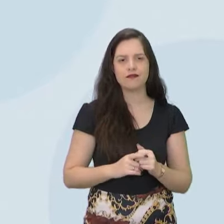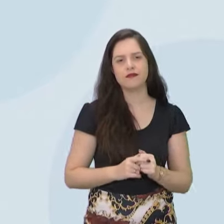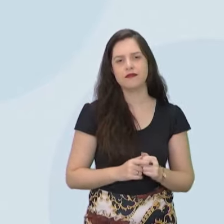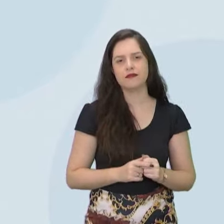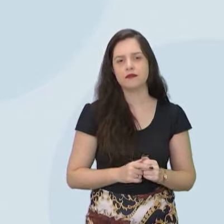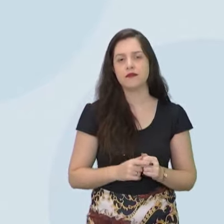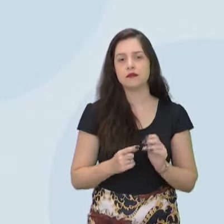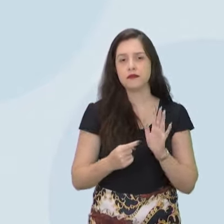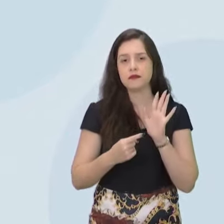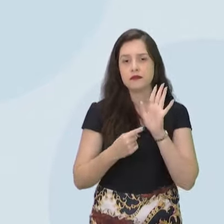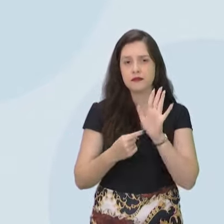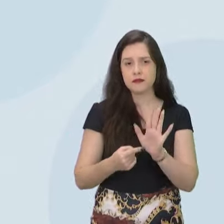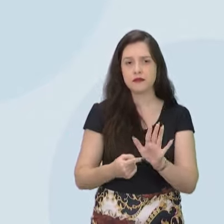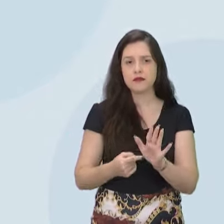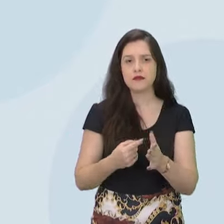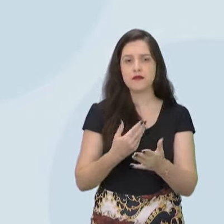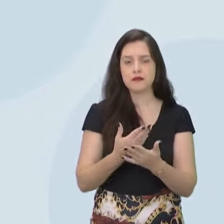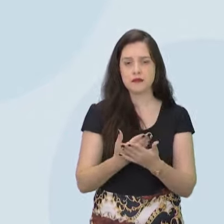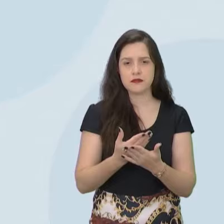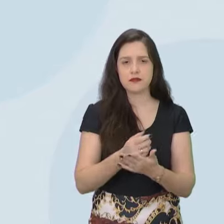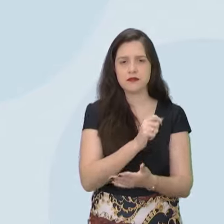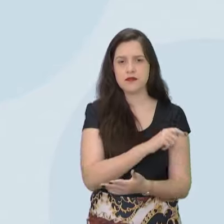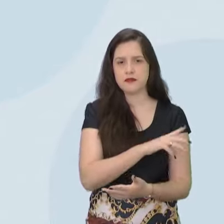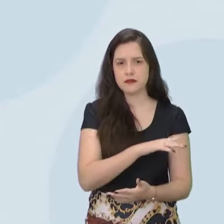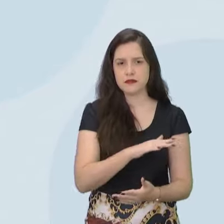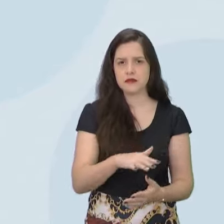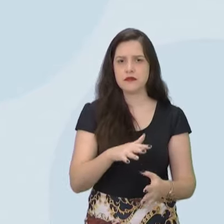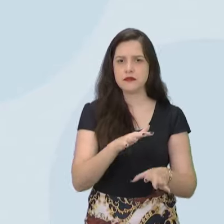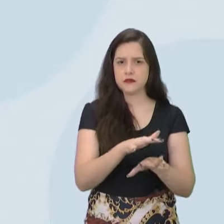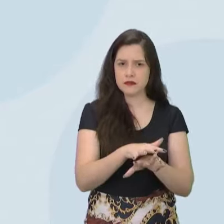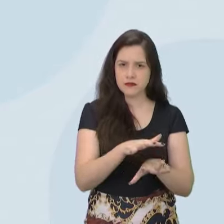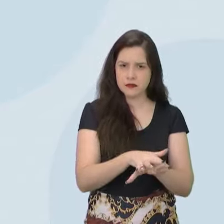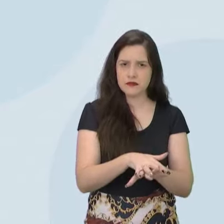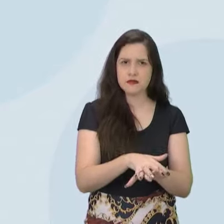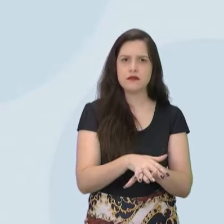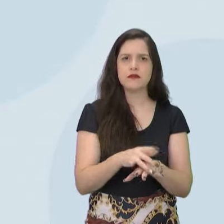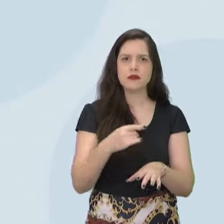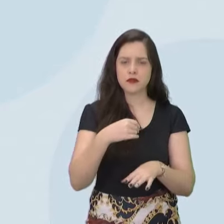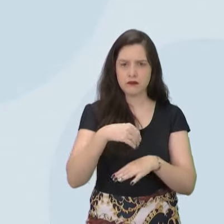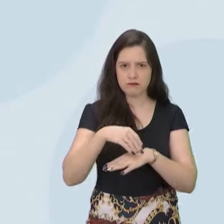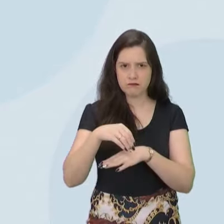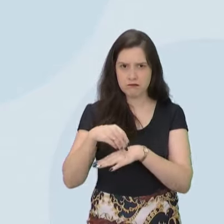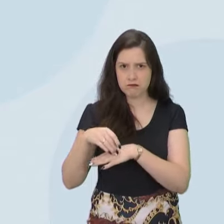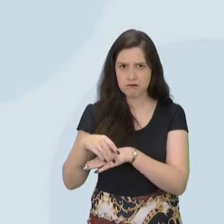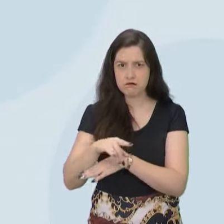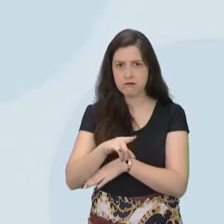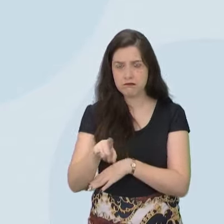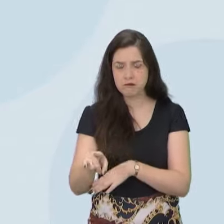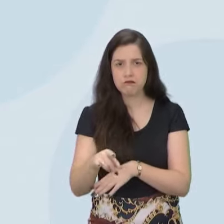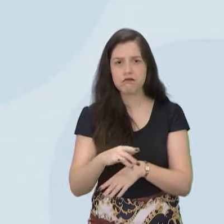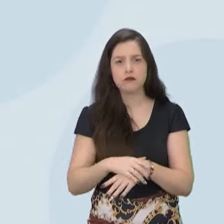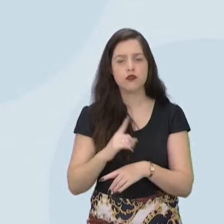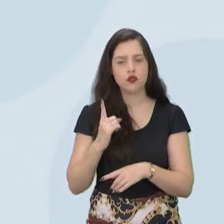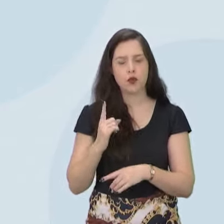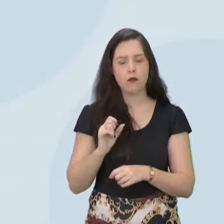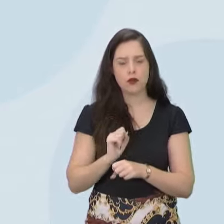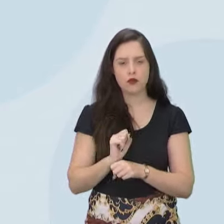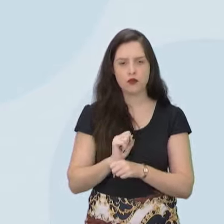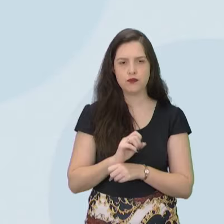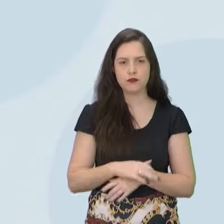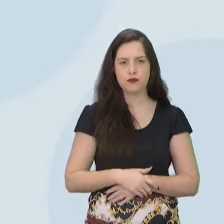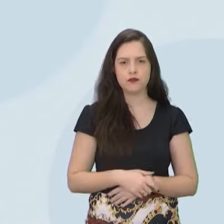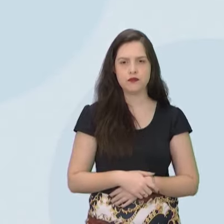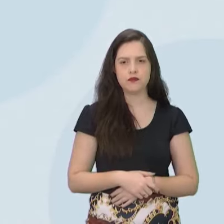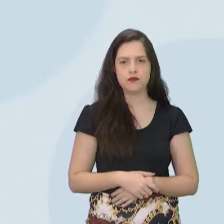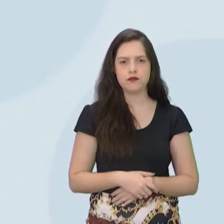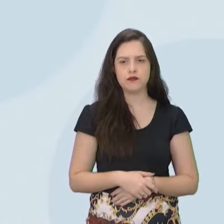dos eixos estruturantes, a MAT 01, que eu vou ler aqui para vocês, só um minutinho aqui,